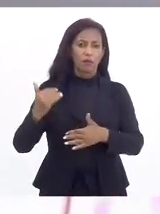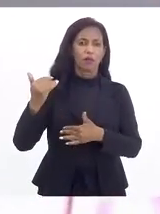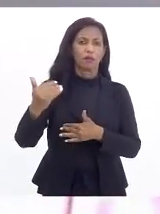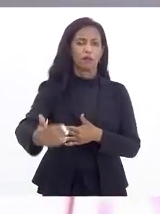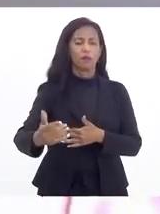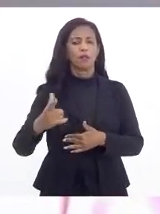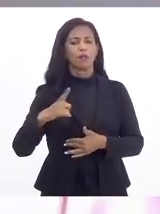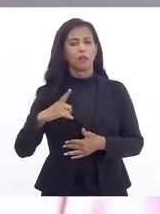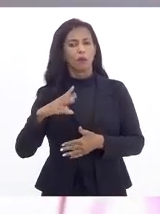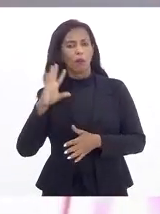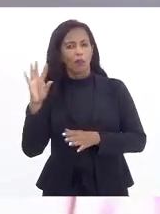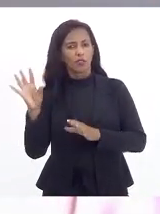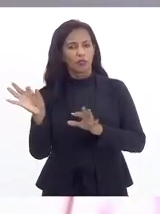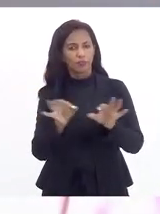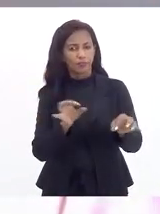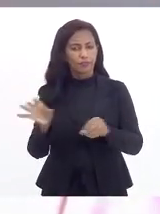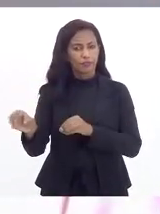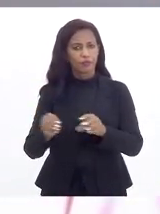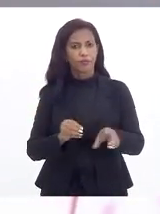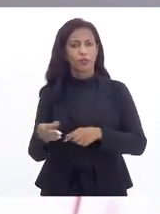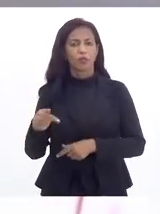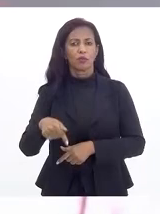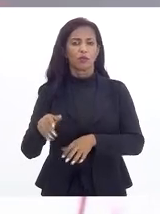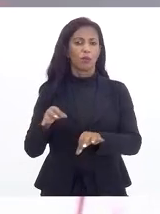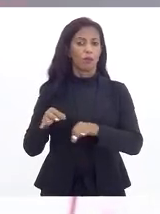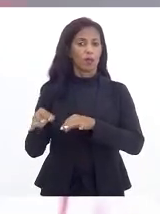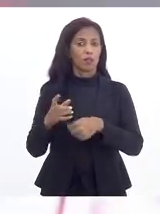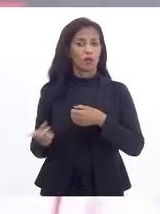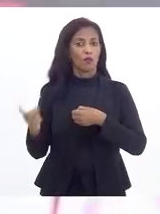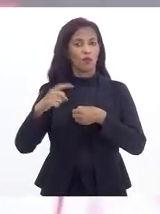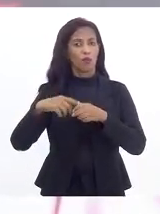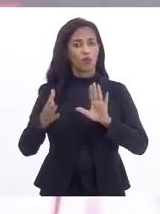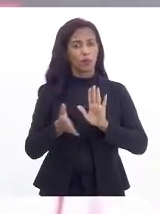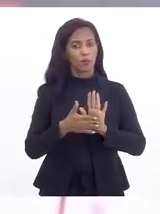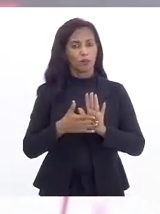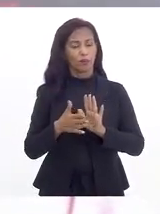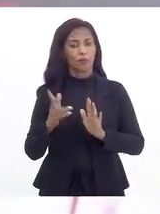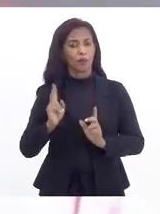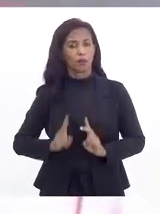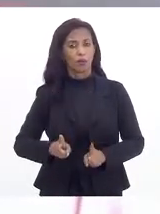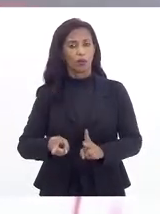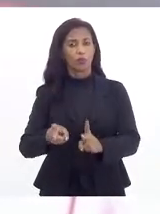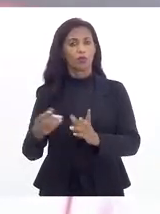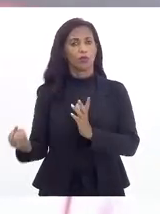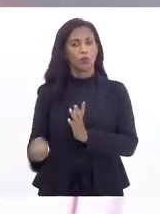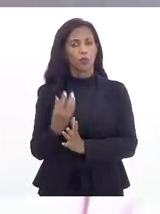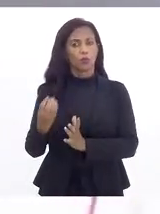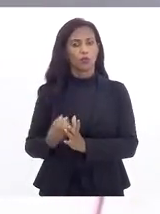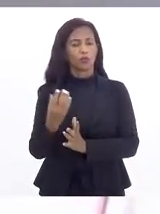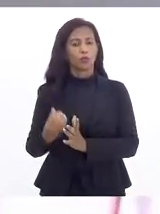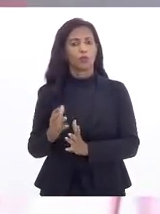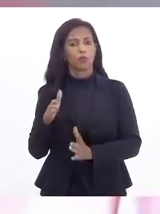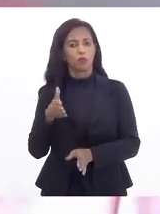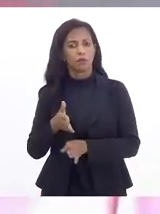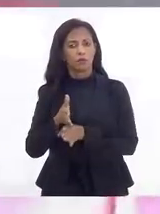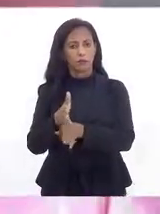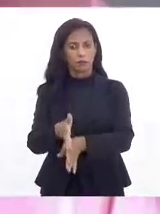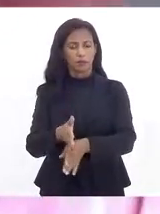mais elementos para que não só esses projetos retornem à pauta, mas para que a gente continue produzindo matéria nesse sentido.